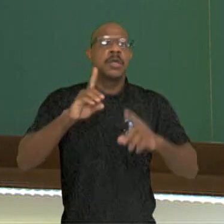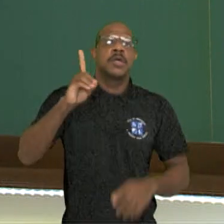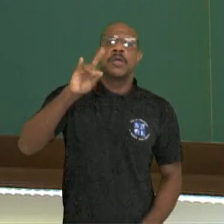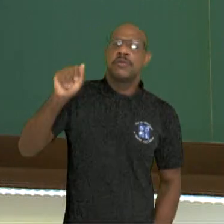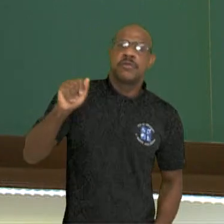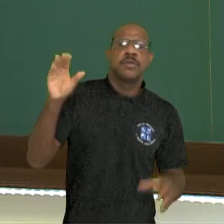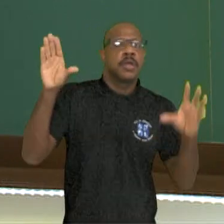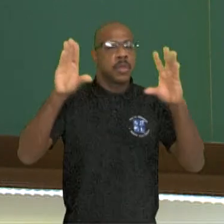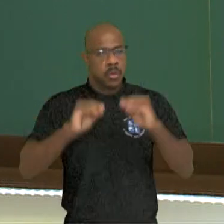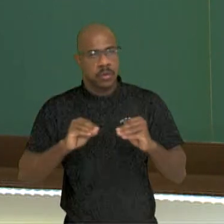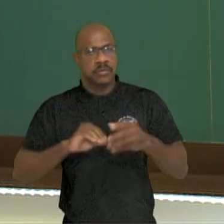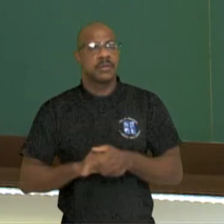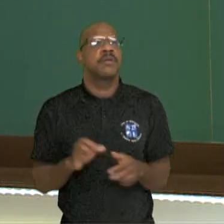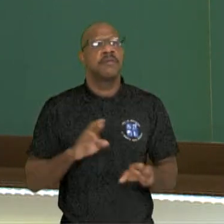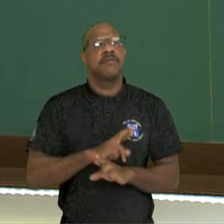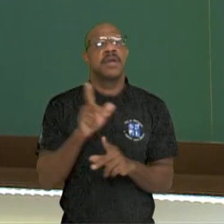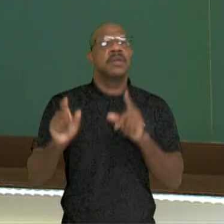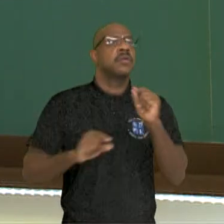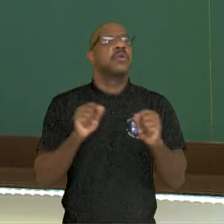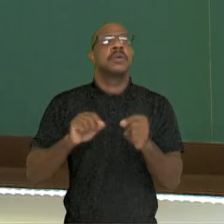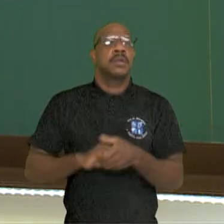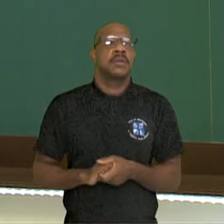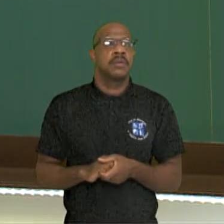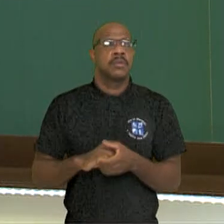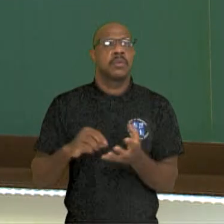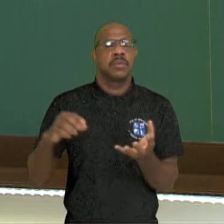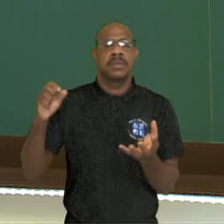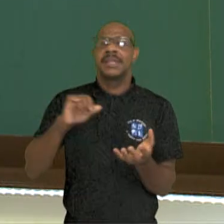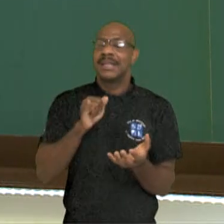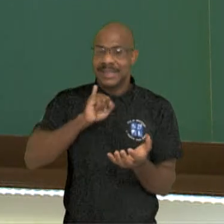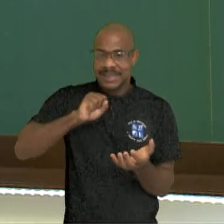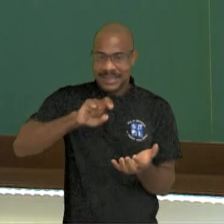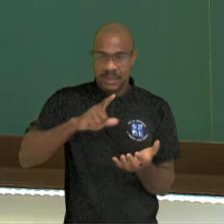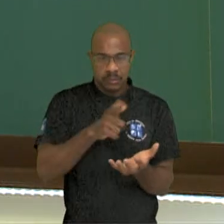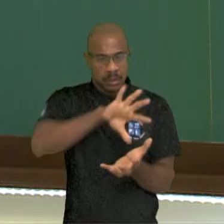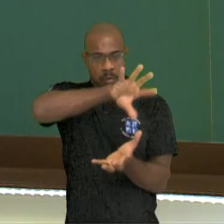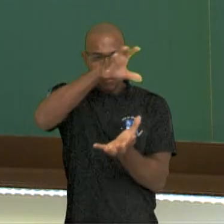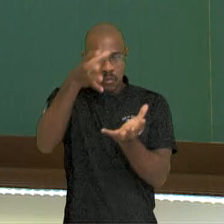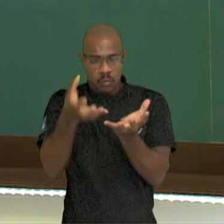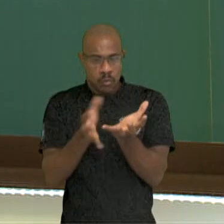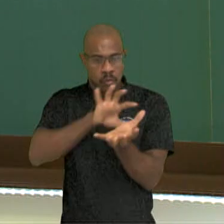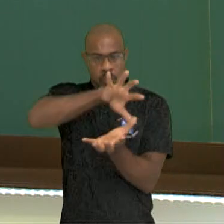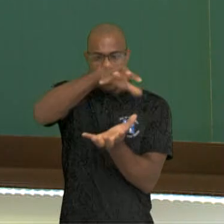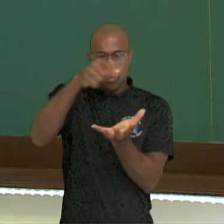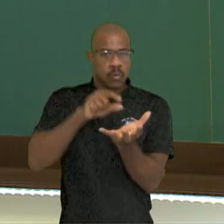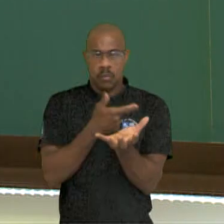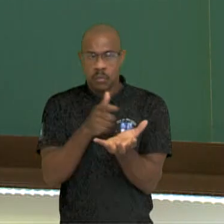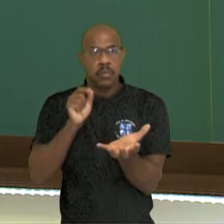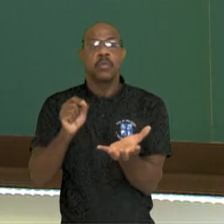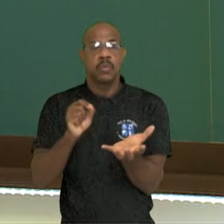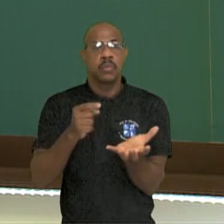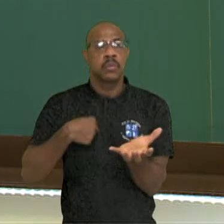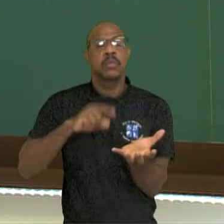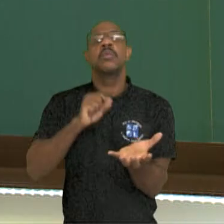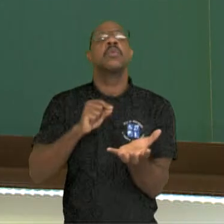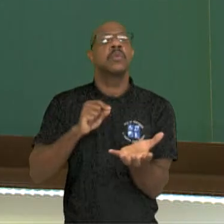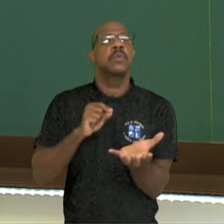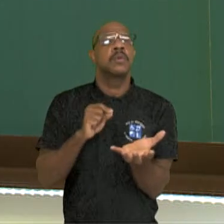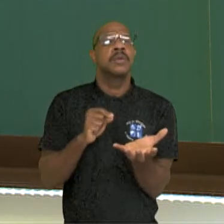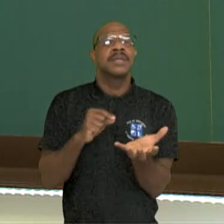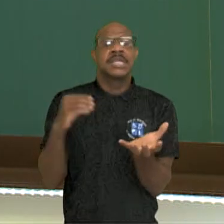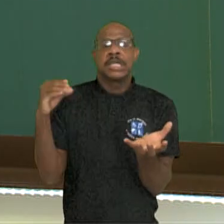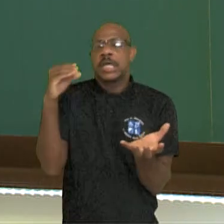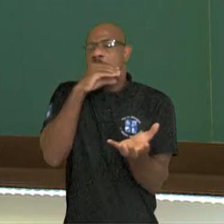e a noite, diferente de como se não houvesse atmosfera, pois se o nosso planeta não tivesse atmosfera, as amplitudes